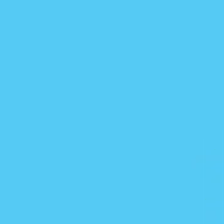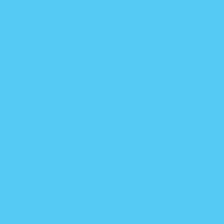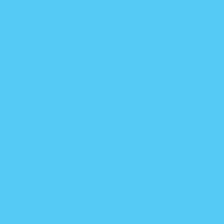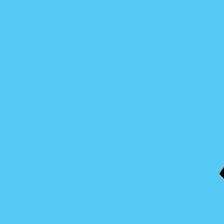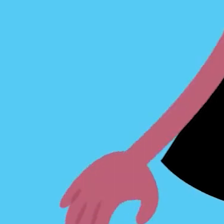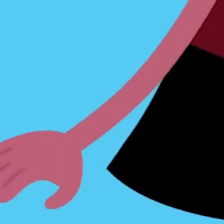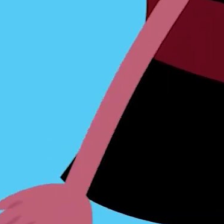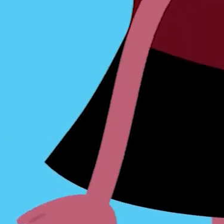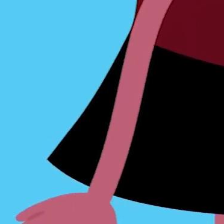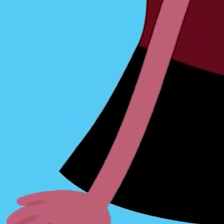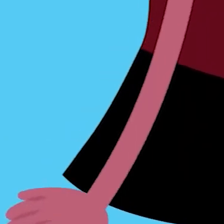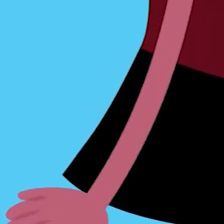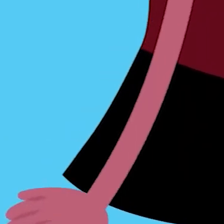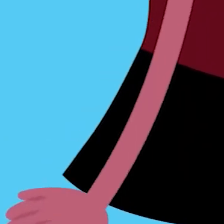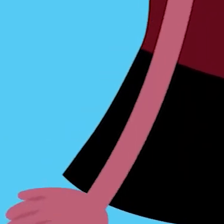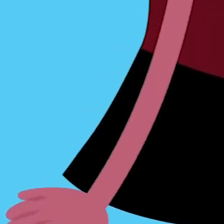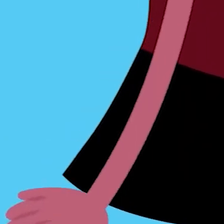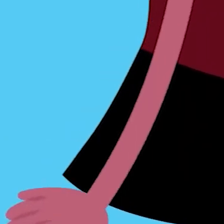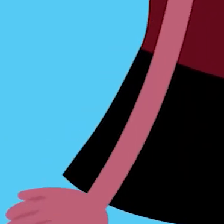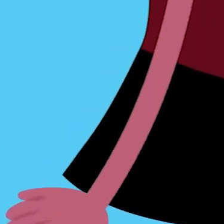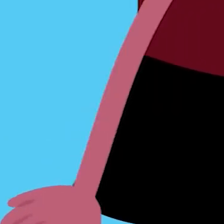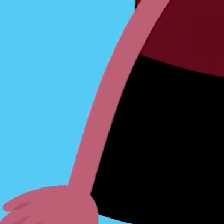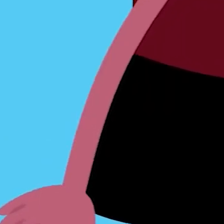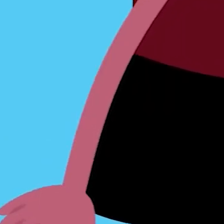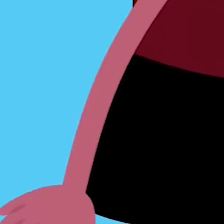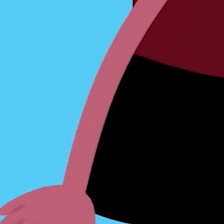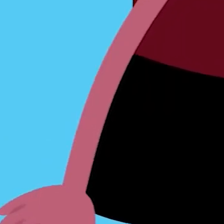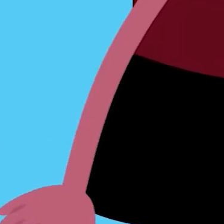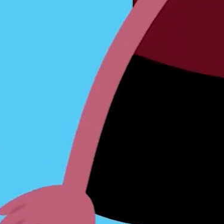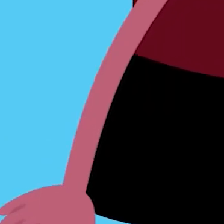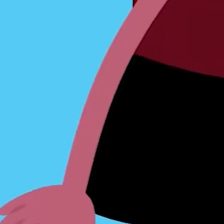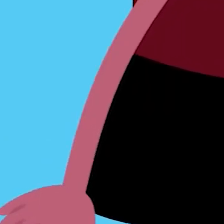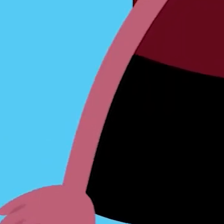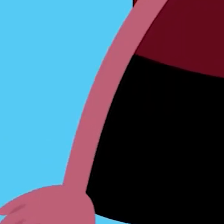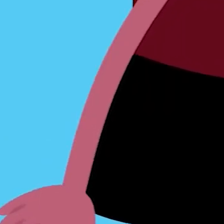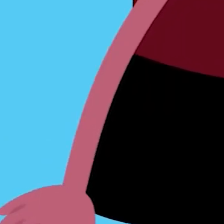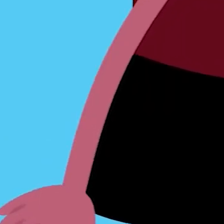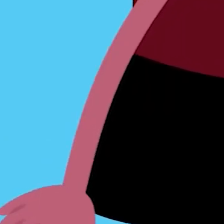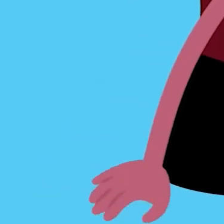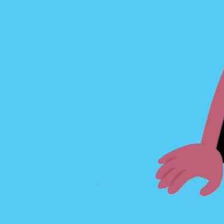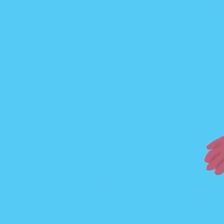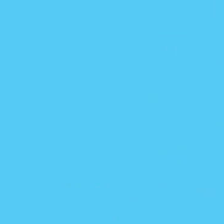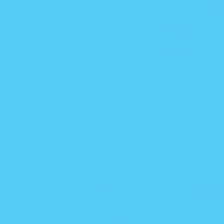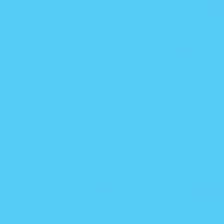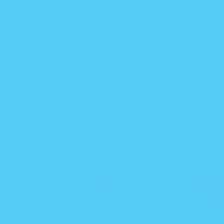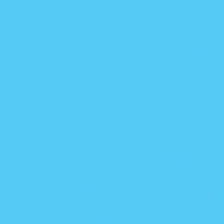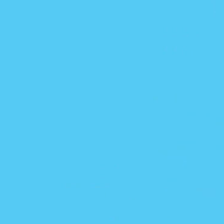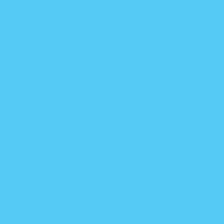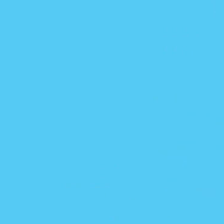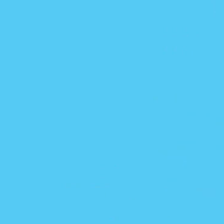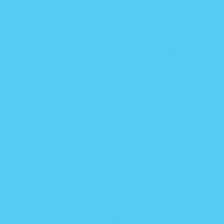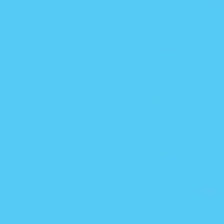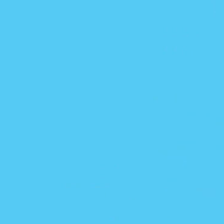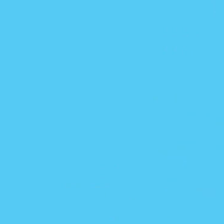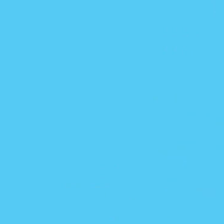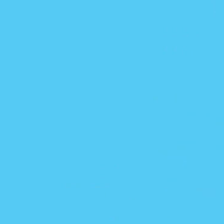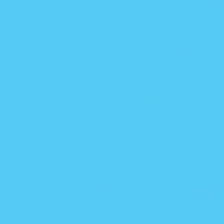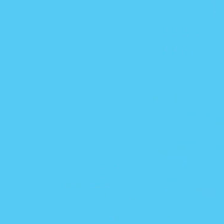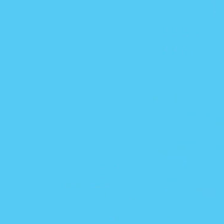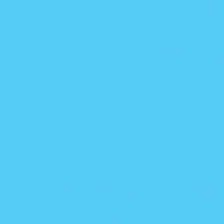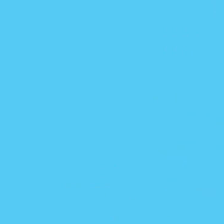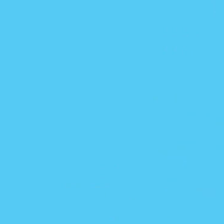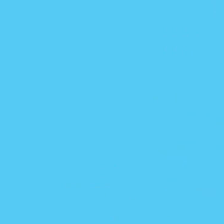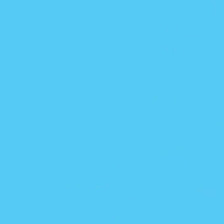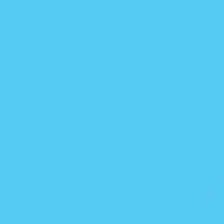bonita. E quando ela for trabalhar, vai ganhar menos do que ele. Ou seja, eles vão crescer num mundo em que os homens pensam que têm